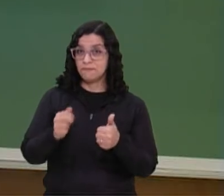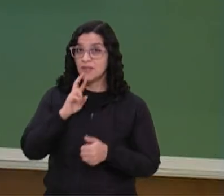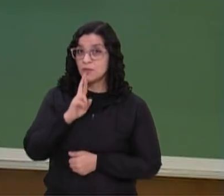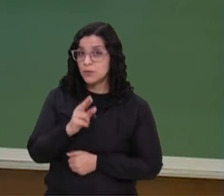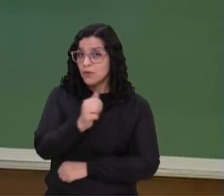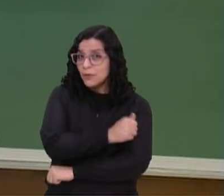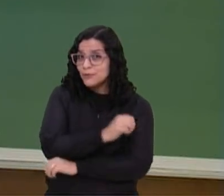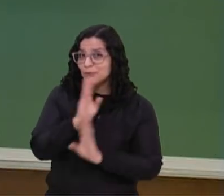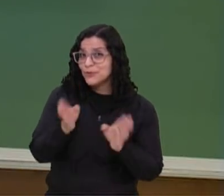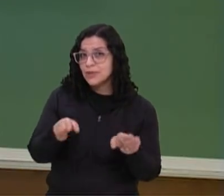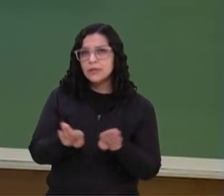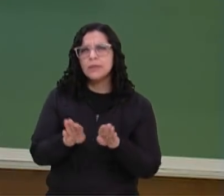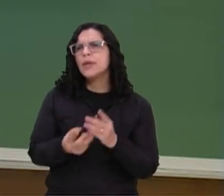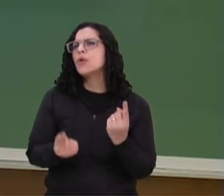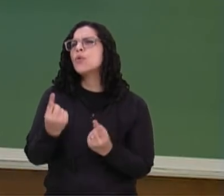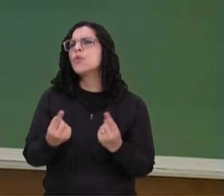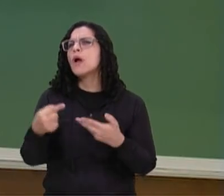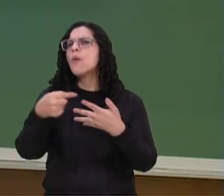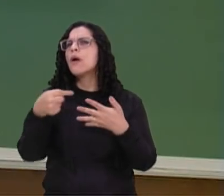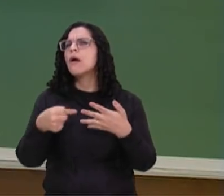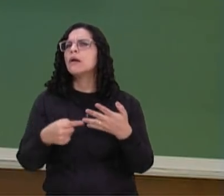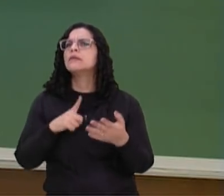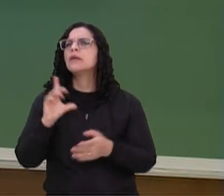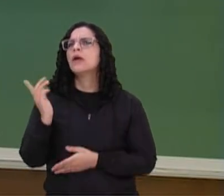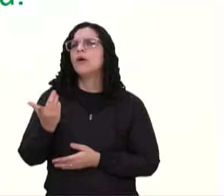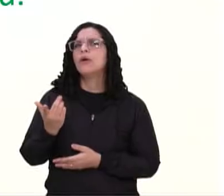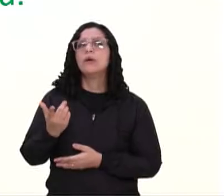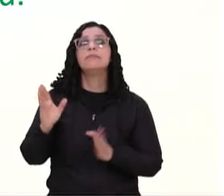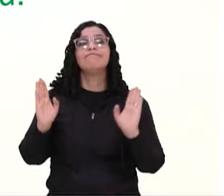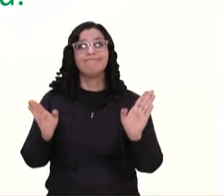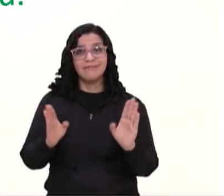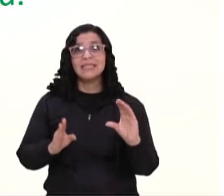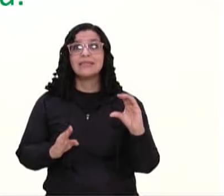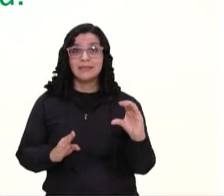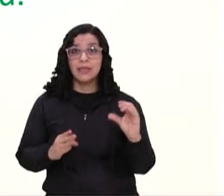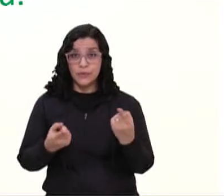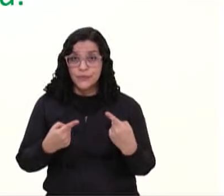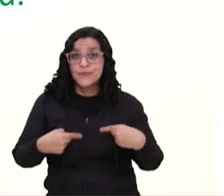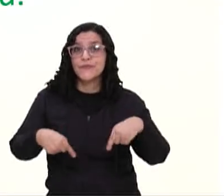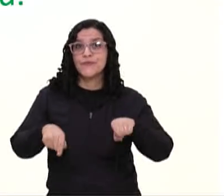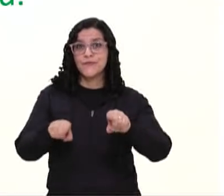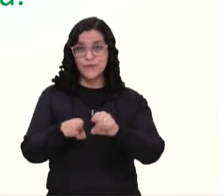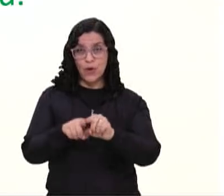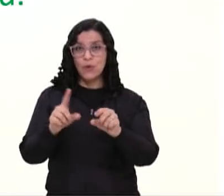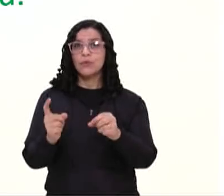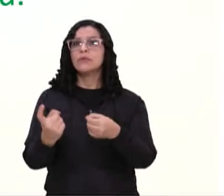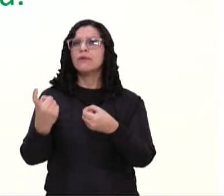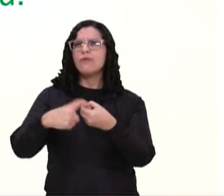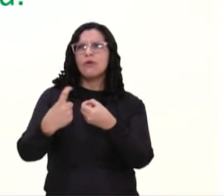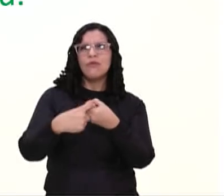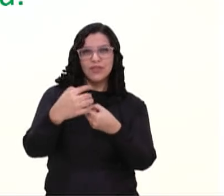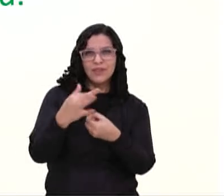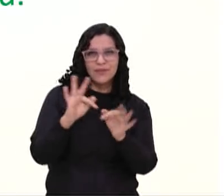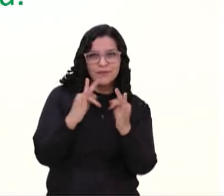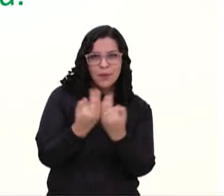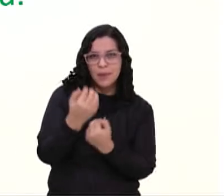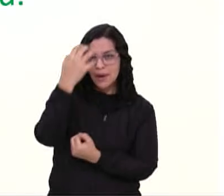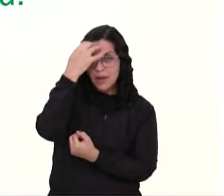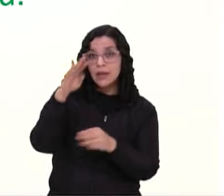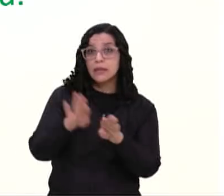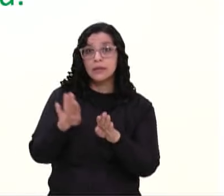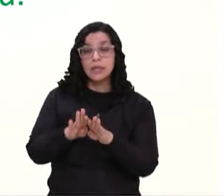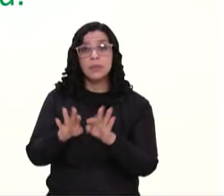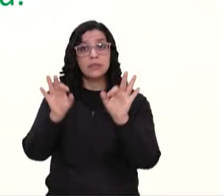Respondido, alunos? Então, qual que era o princípio deles? Vai ser justamente a restauração, volta às monarquias, a legitimidade,